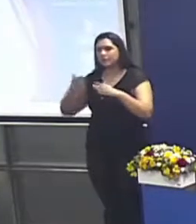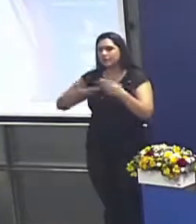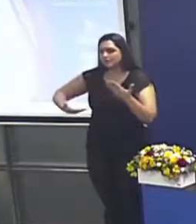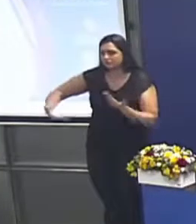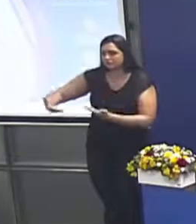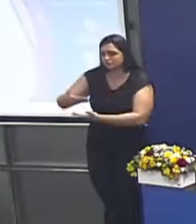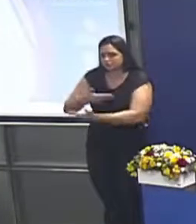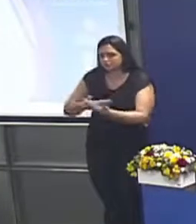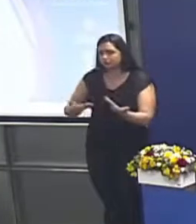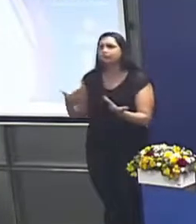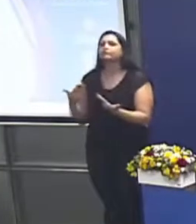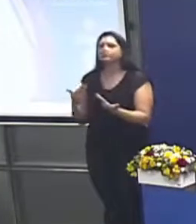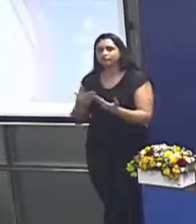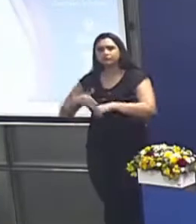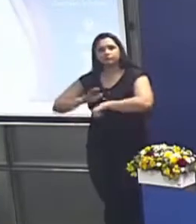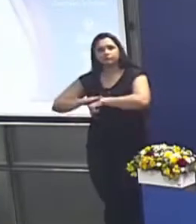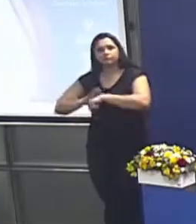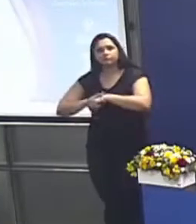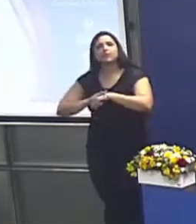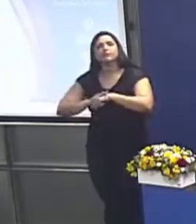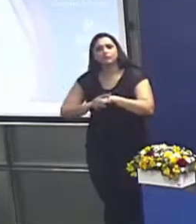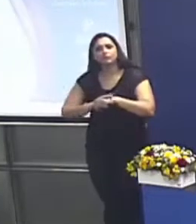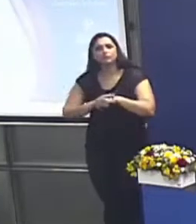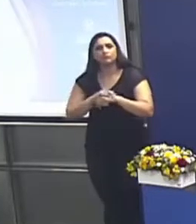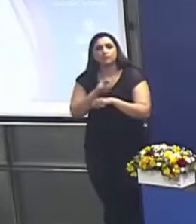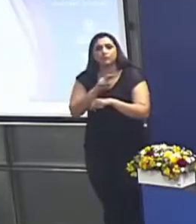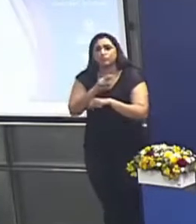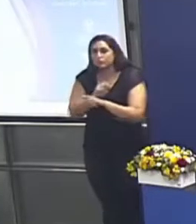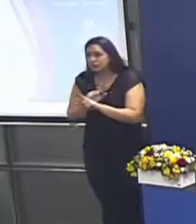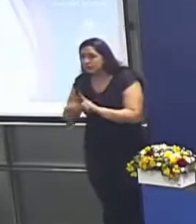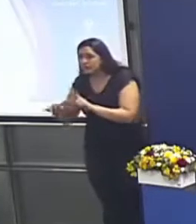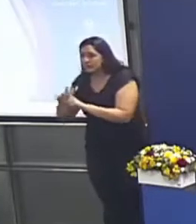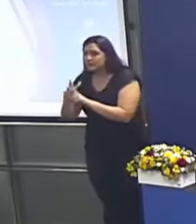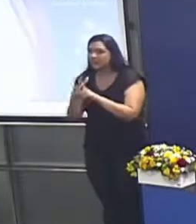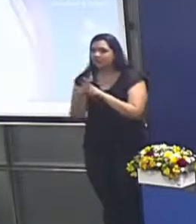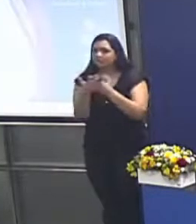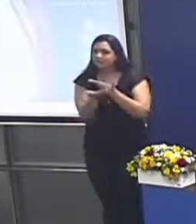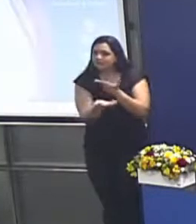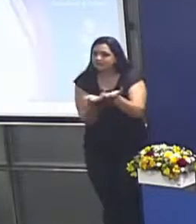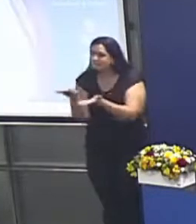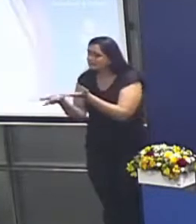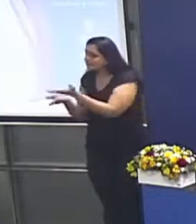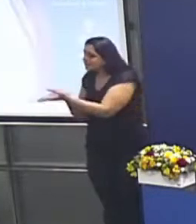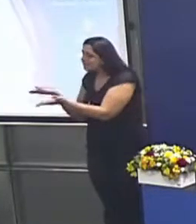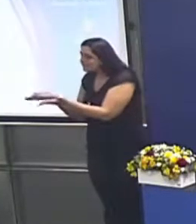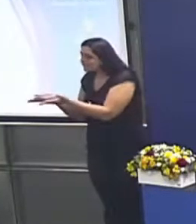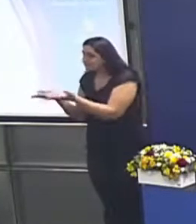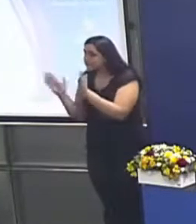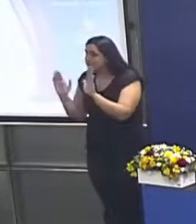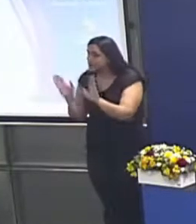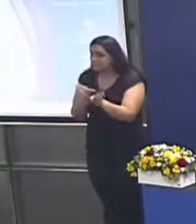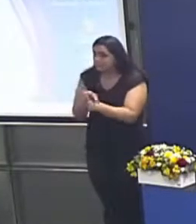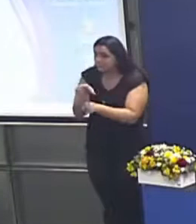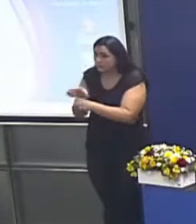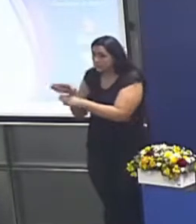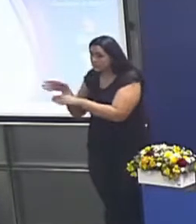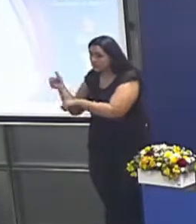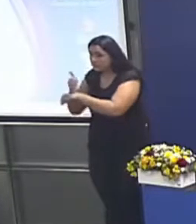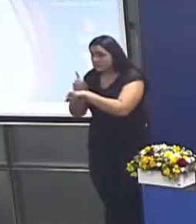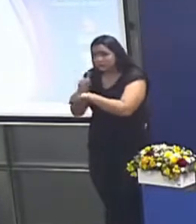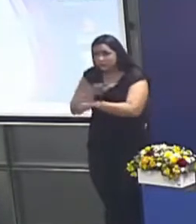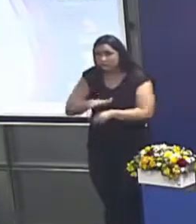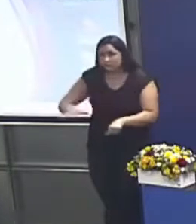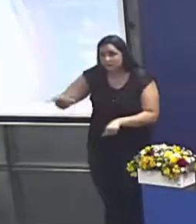de uma ação que faça esse cuidado da sociedade, mas que também oriente os profissionais